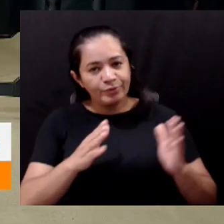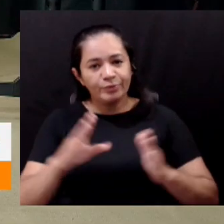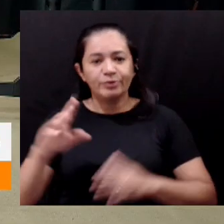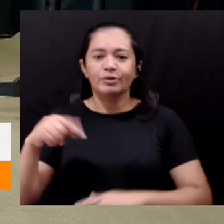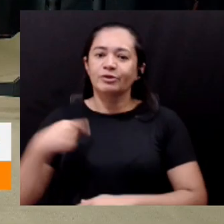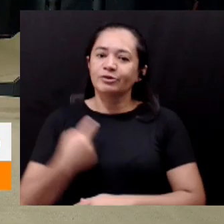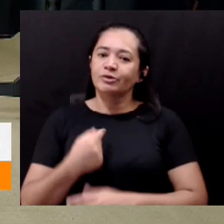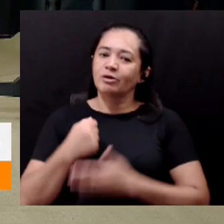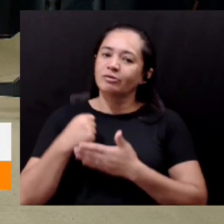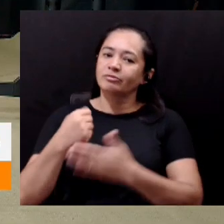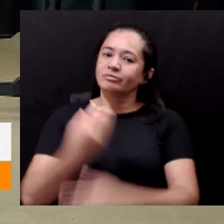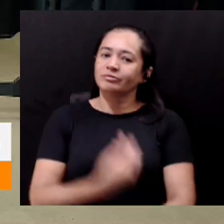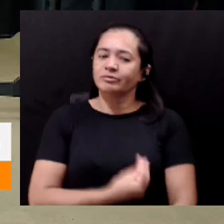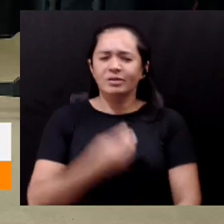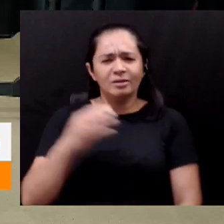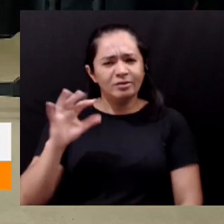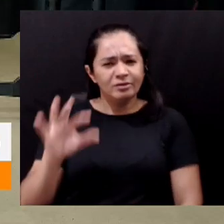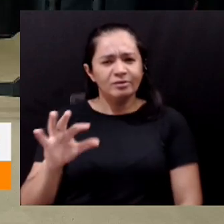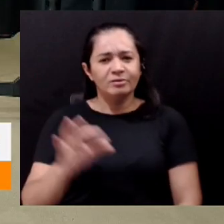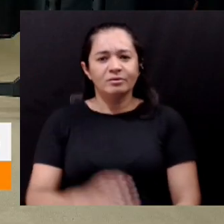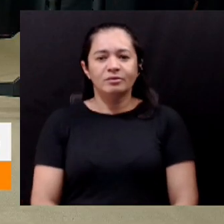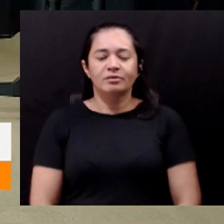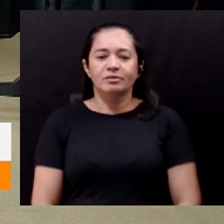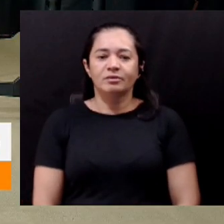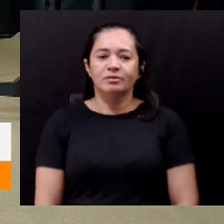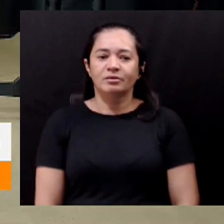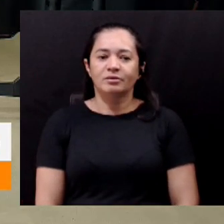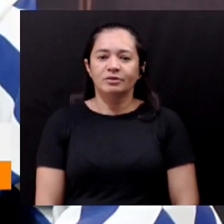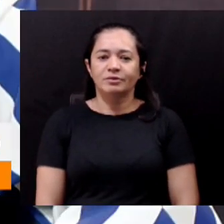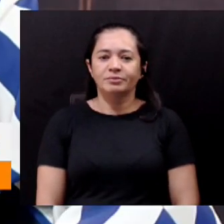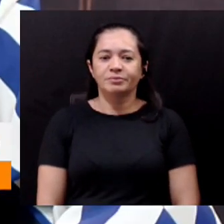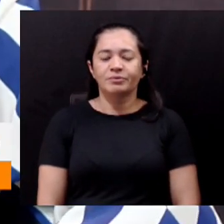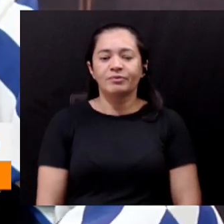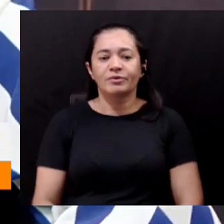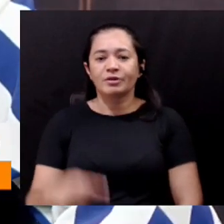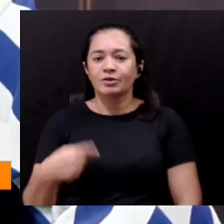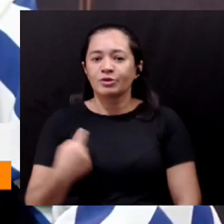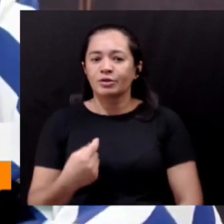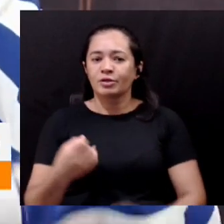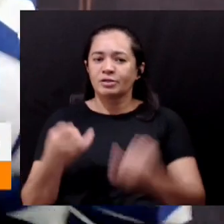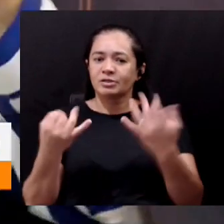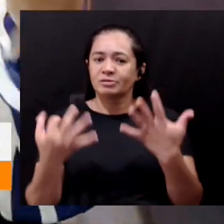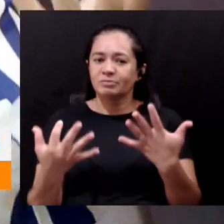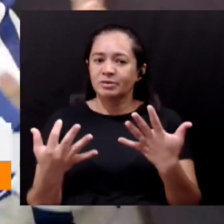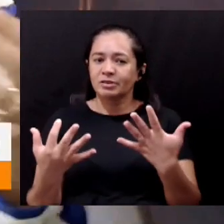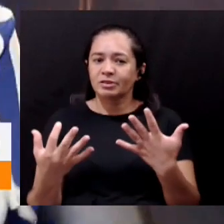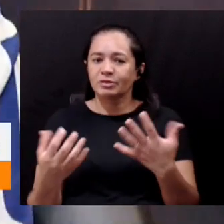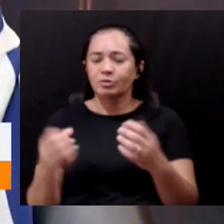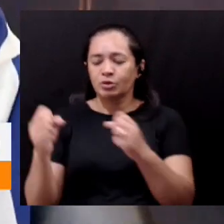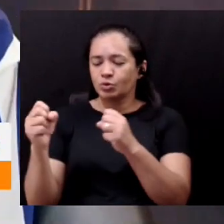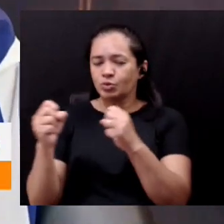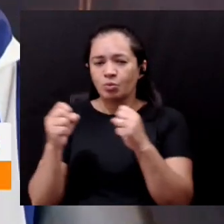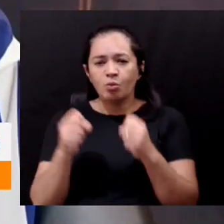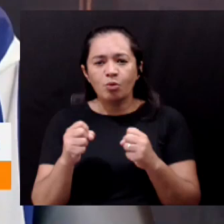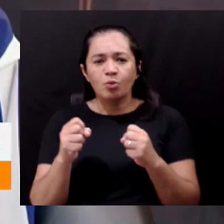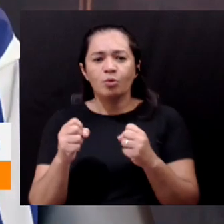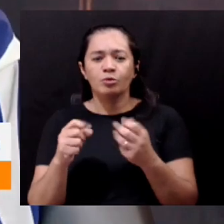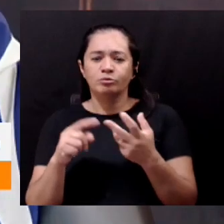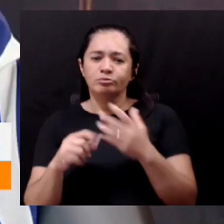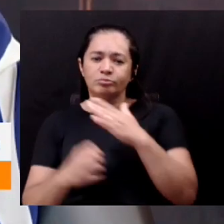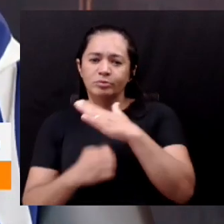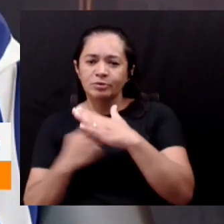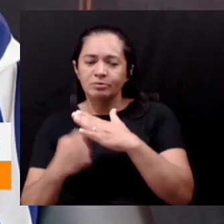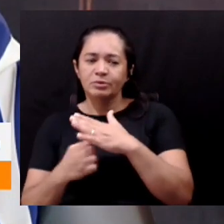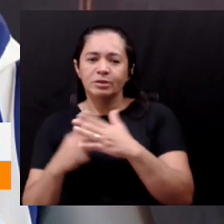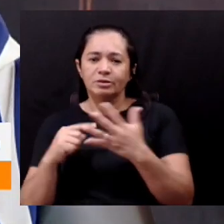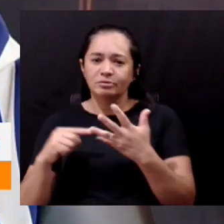mesmo, Juliana? É isso, e olha que interessante, né, aqui a gente está trazendo situações de poder, em empresa, Uhum, em outros lugares, mas isso que